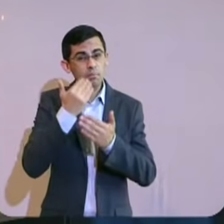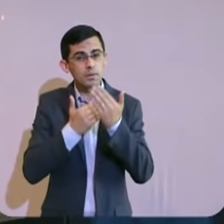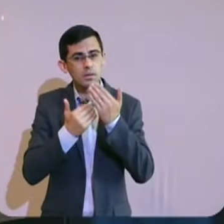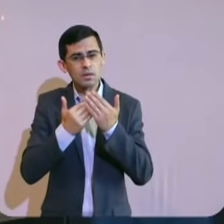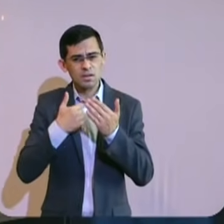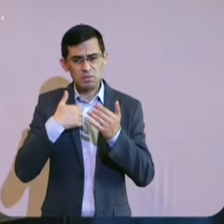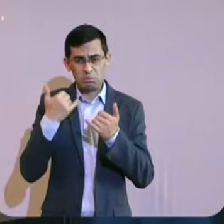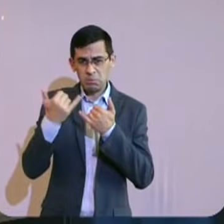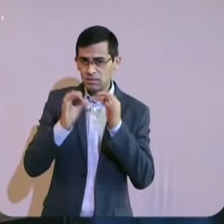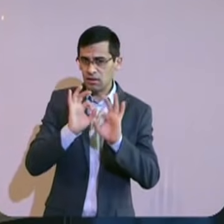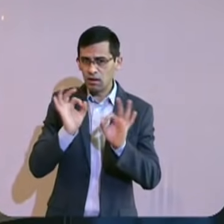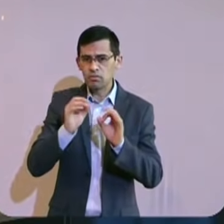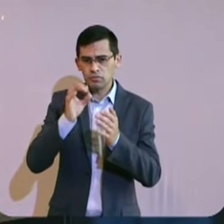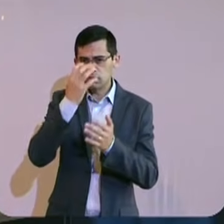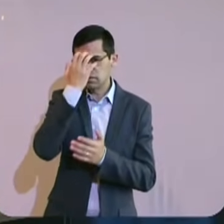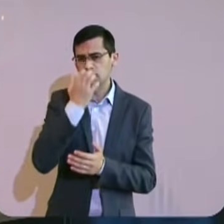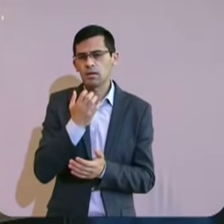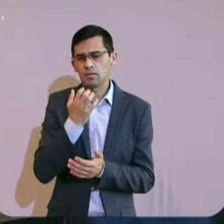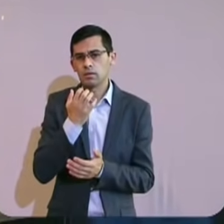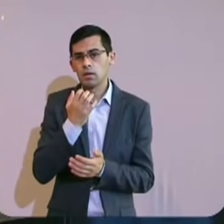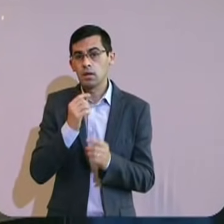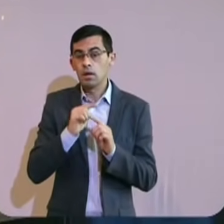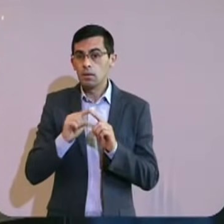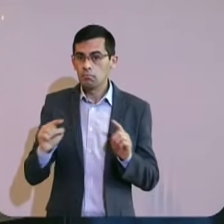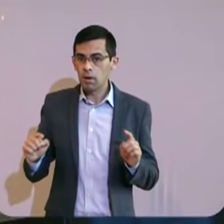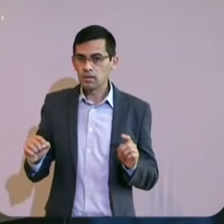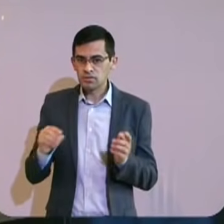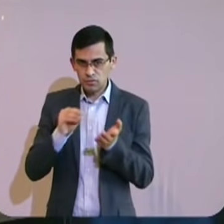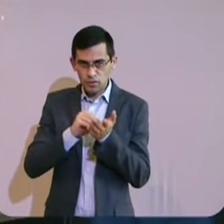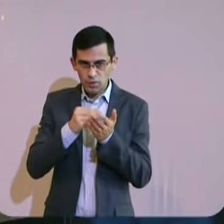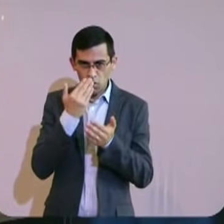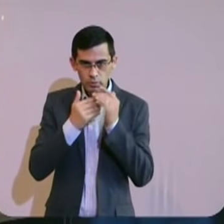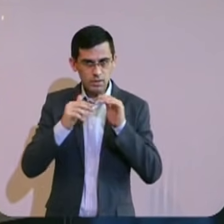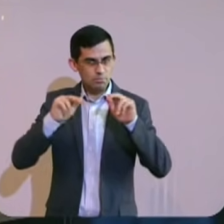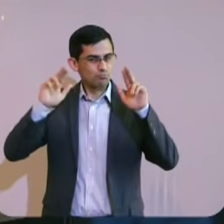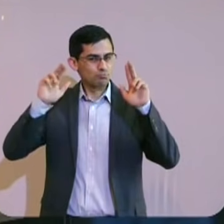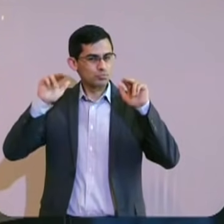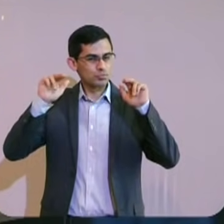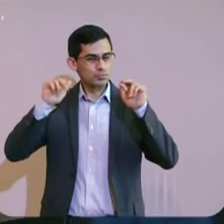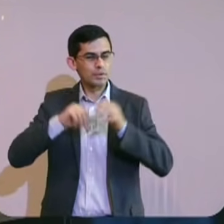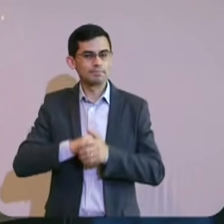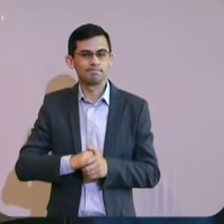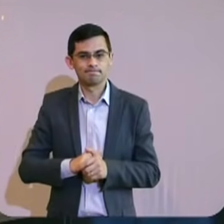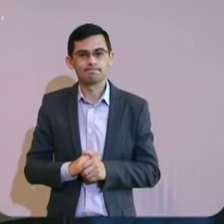Estou brincando, não, mas a comida não vai faltar.